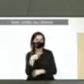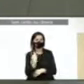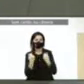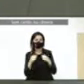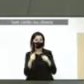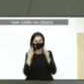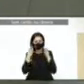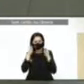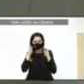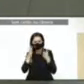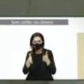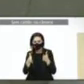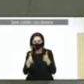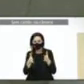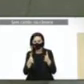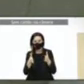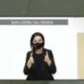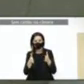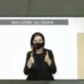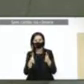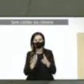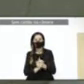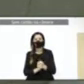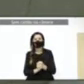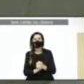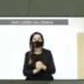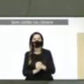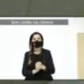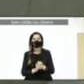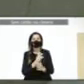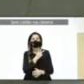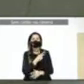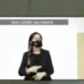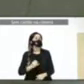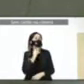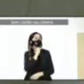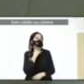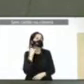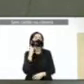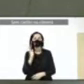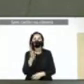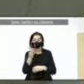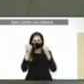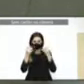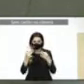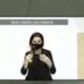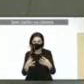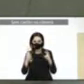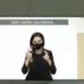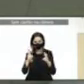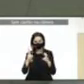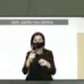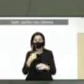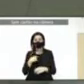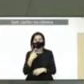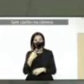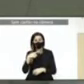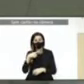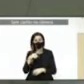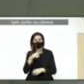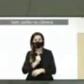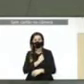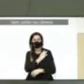uma resolução para estar correndo atrás. Vereador Jair falou aqui uma situação. Eu tive com o tenente Moura, vereador Jair, ele disse